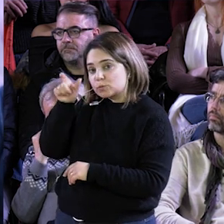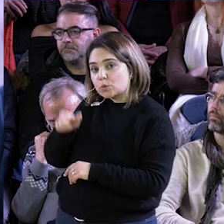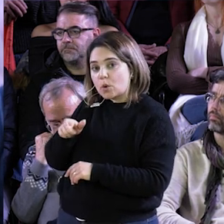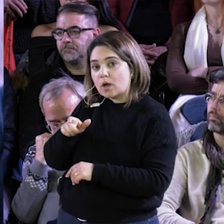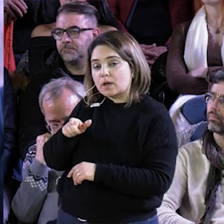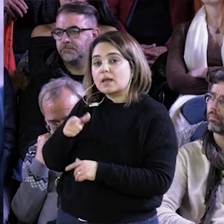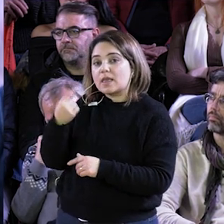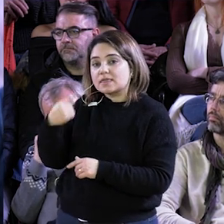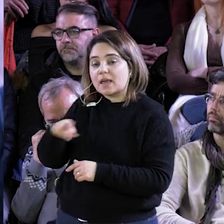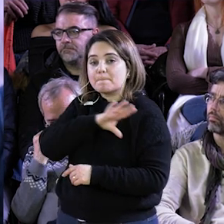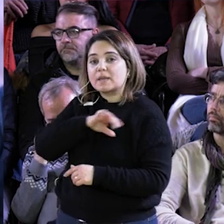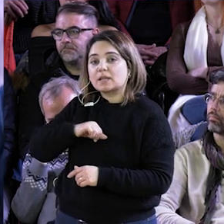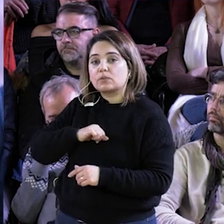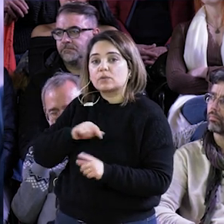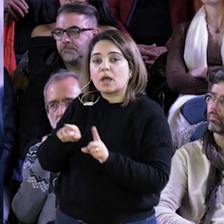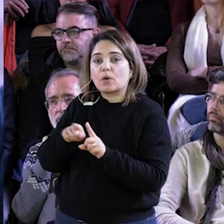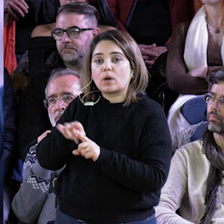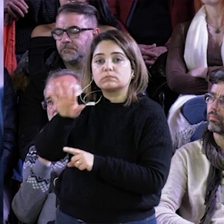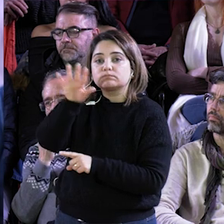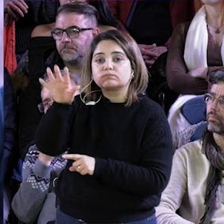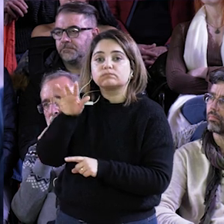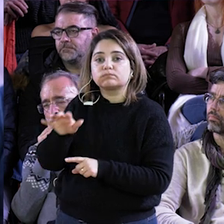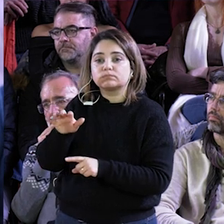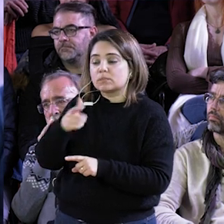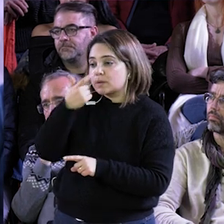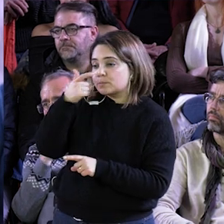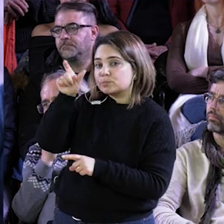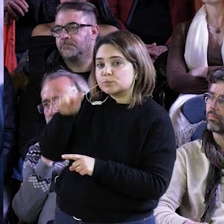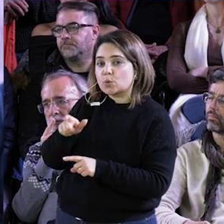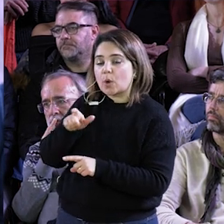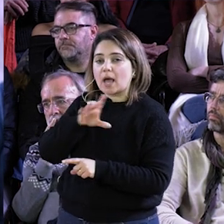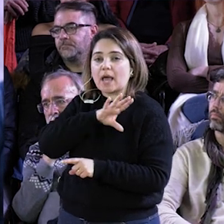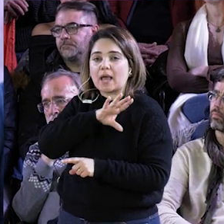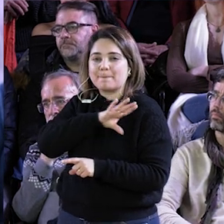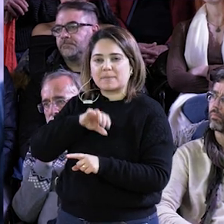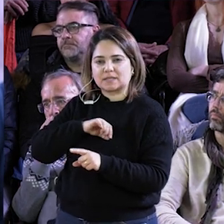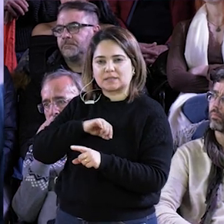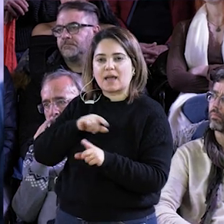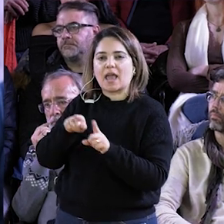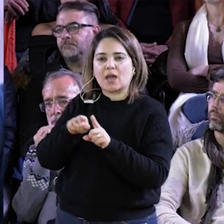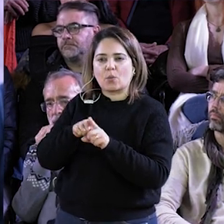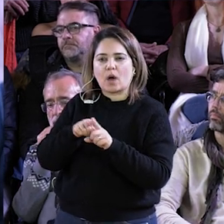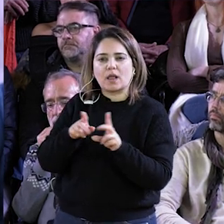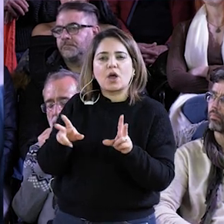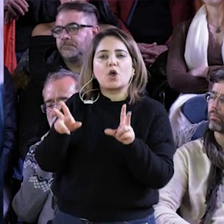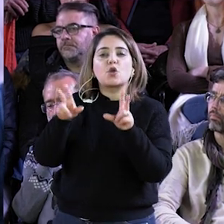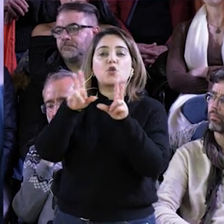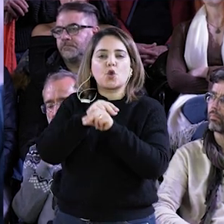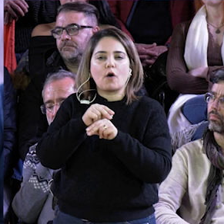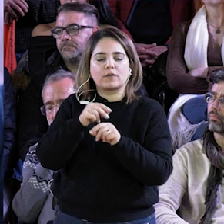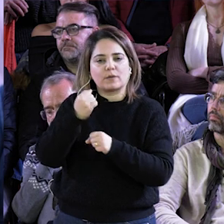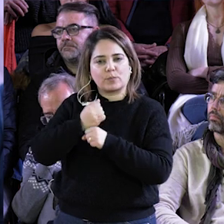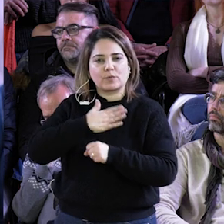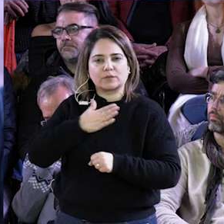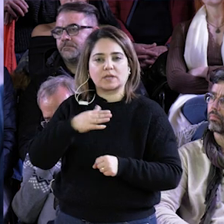um algoritmo. De quem é atirado para a condição de pessoa-empresa. Uma greve dos estafetas da nova escravatura digital.